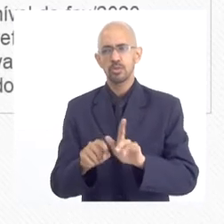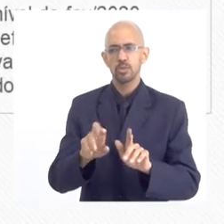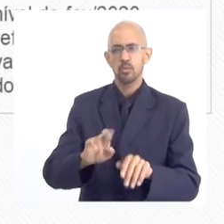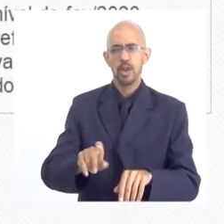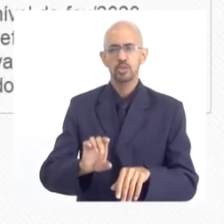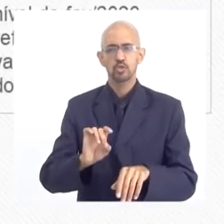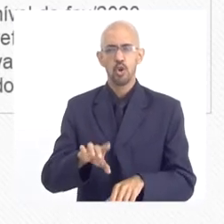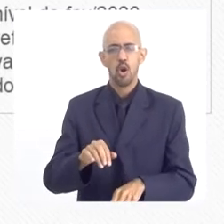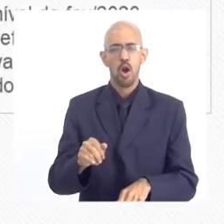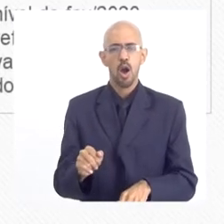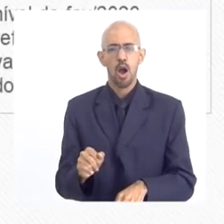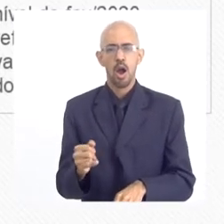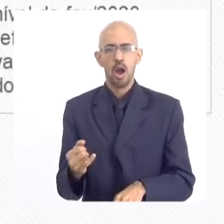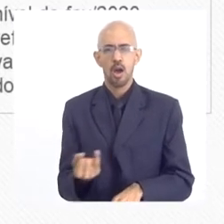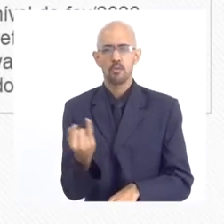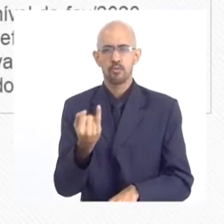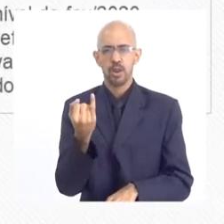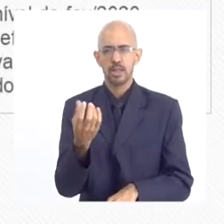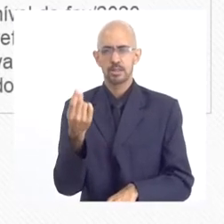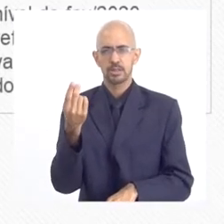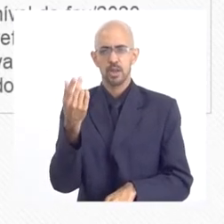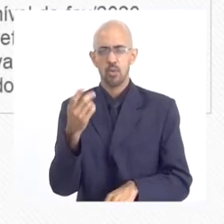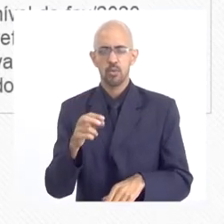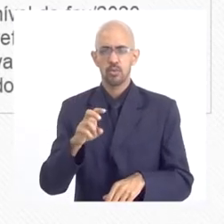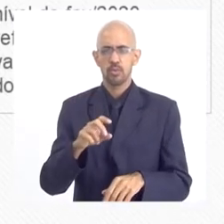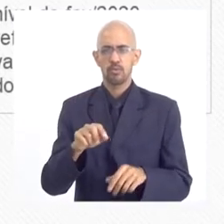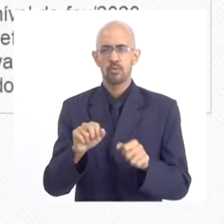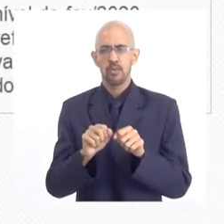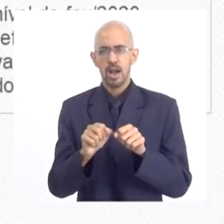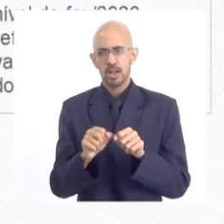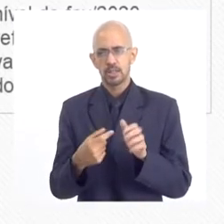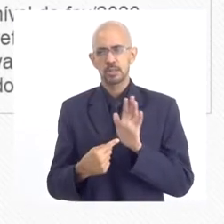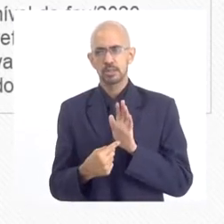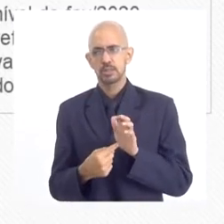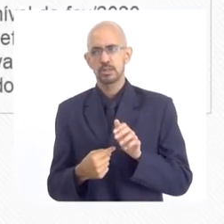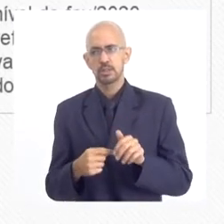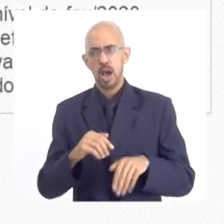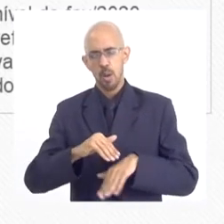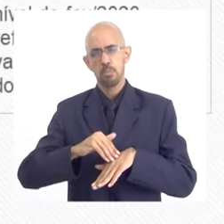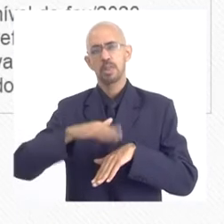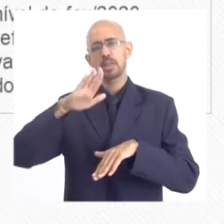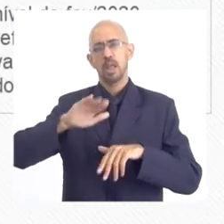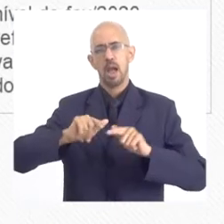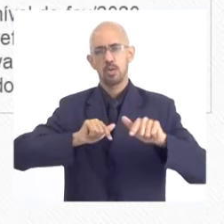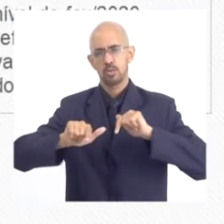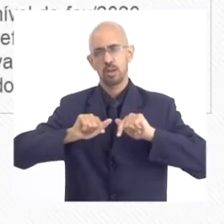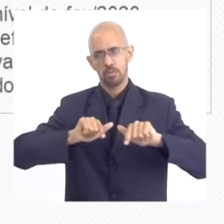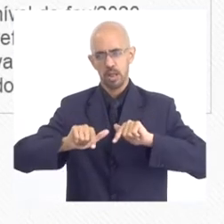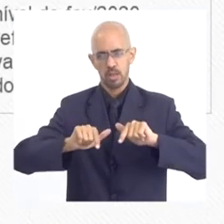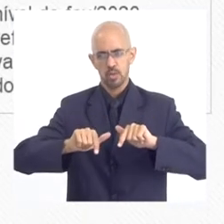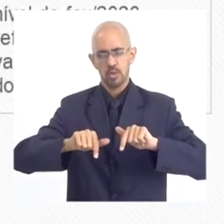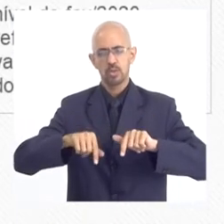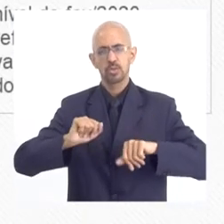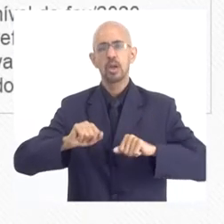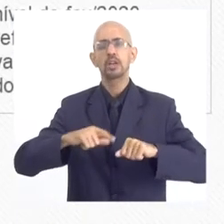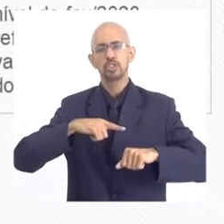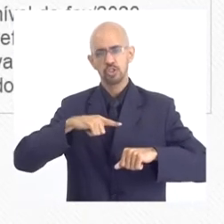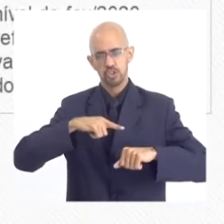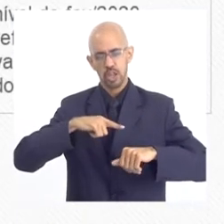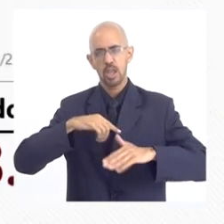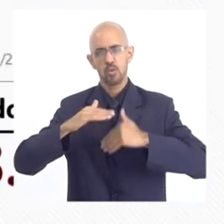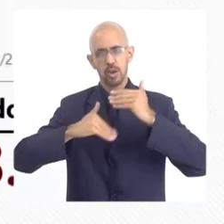inflação que acabou elevando o nível da atividade, né? O que mostra um crescimento real da